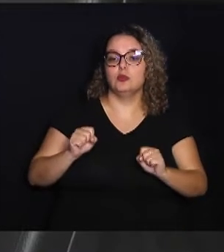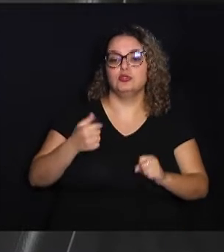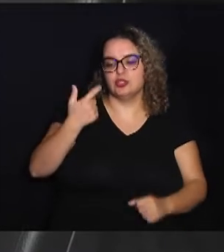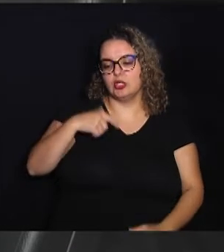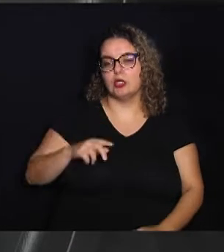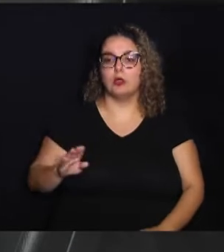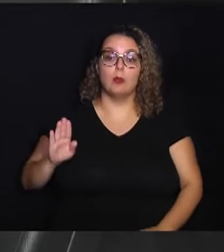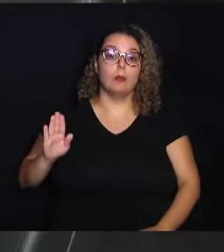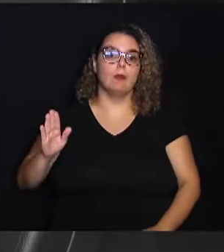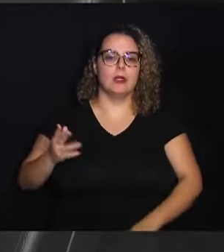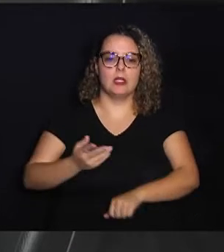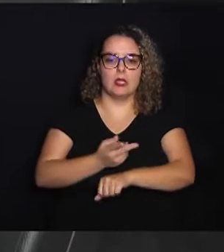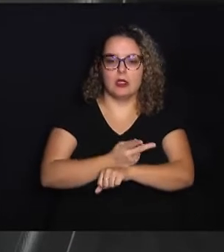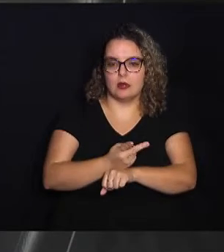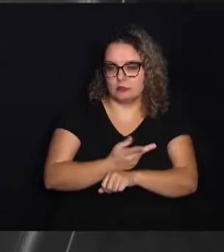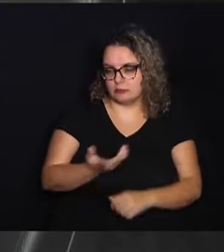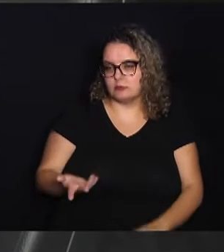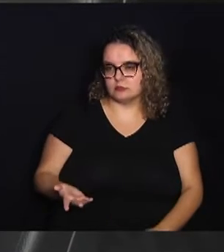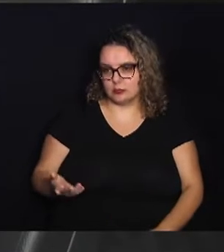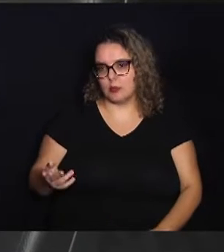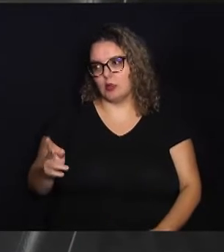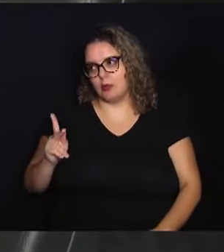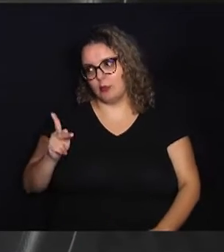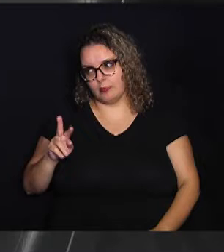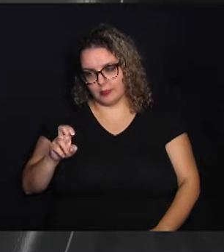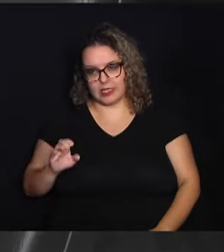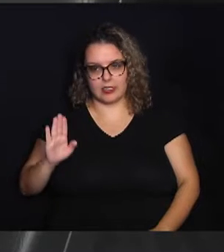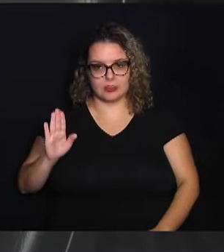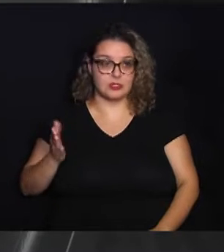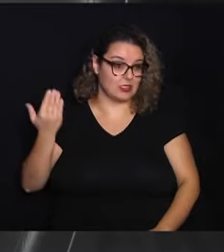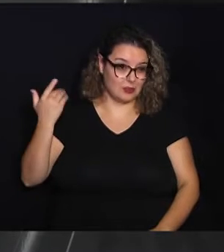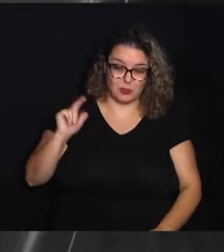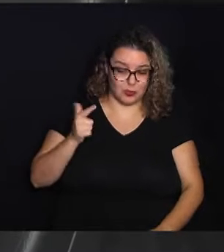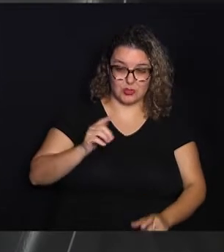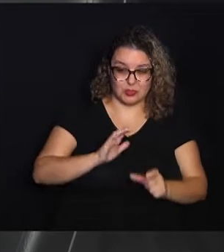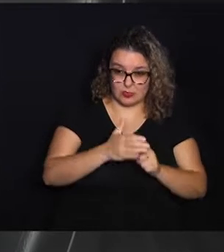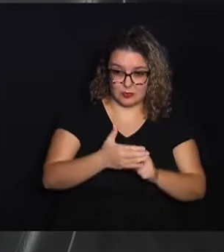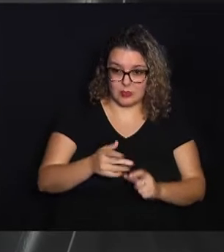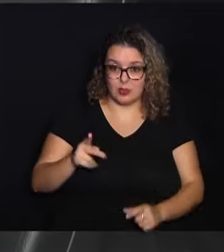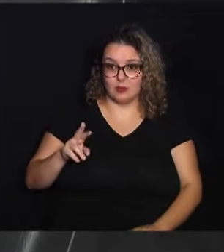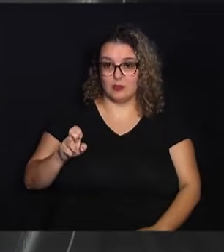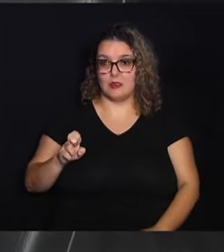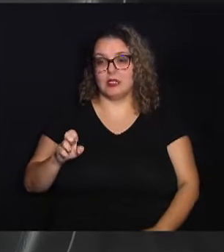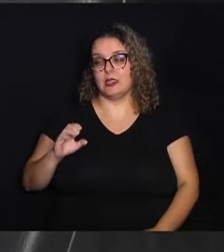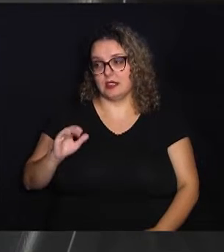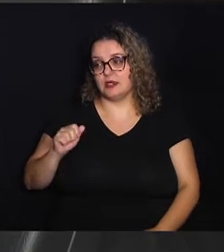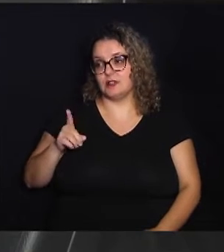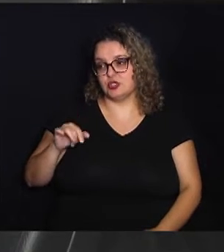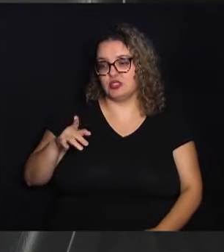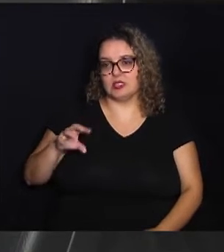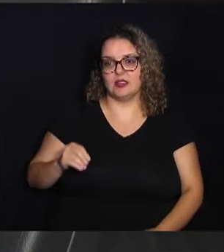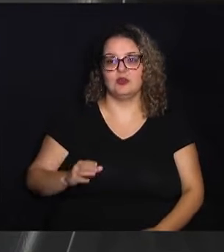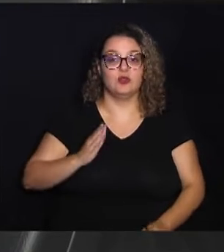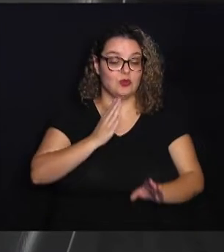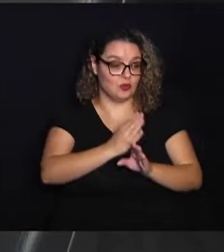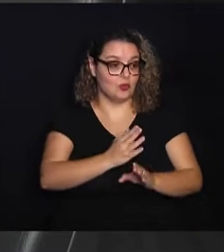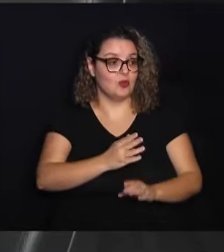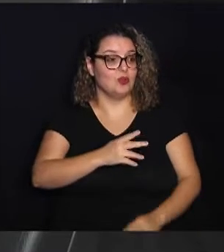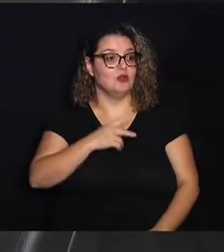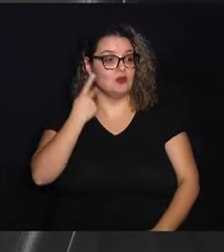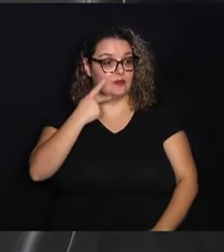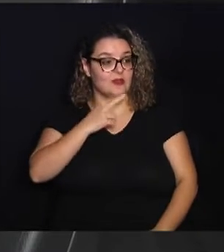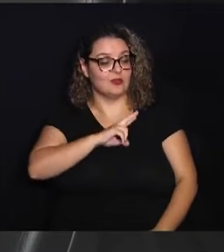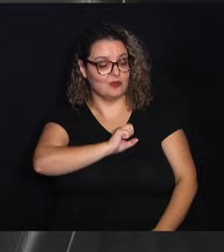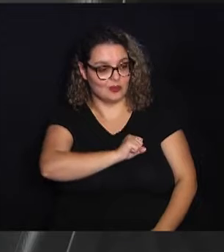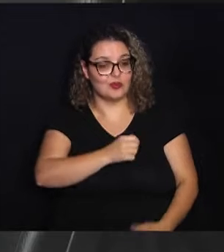E naquela época nem tinha esse termo ainda, pré-candidato. Eu encontrei o Rossini, que é o vereador, o presidente hoje da casa,